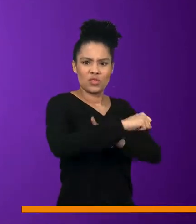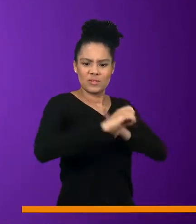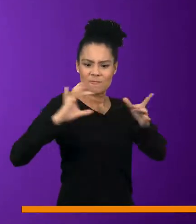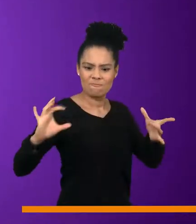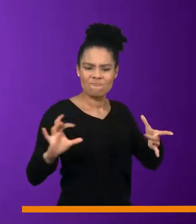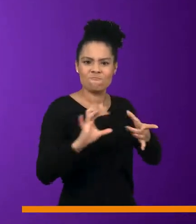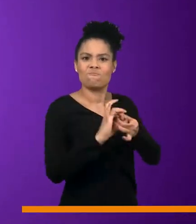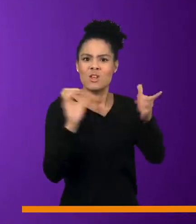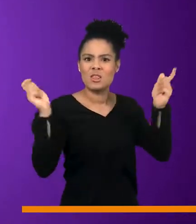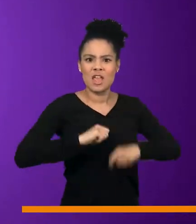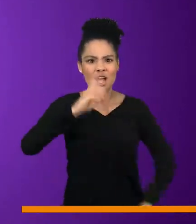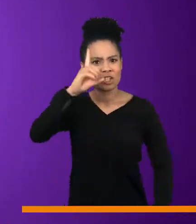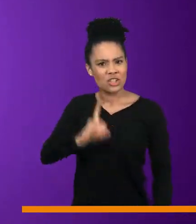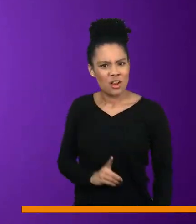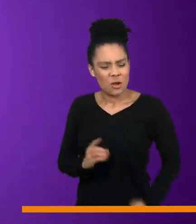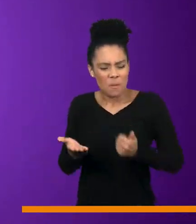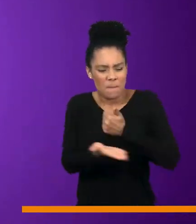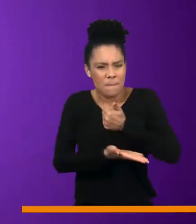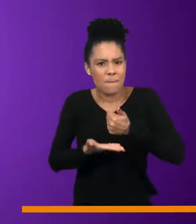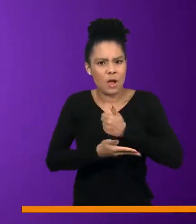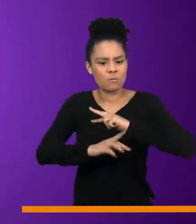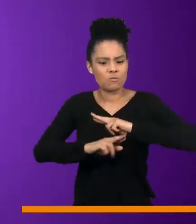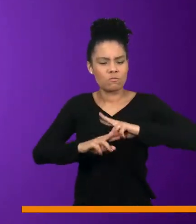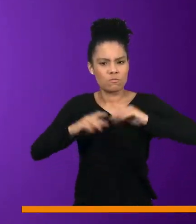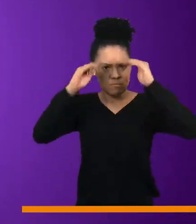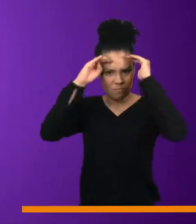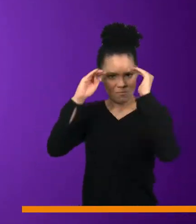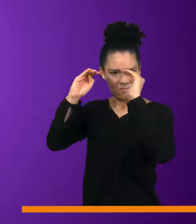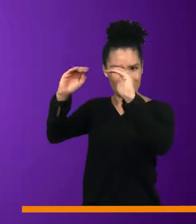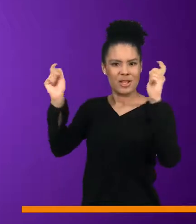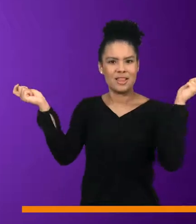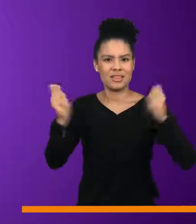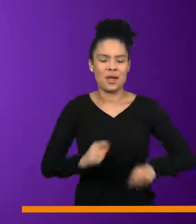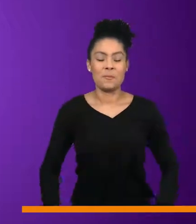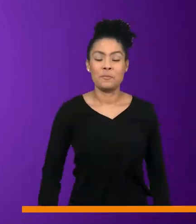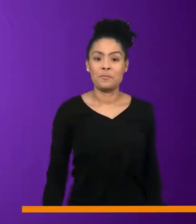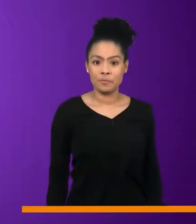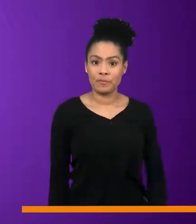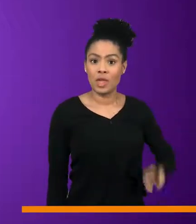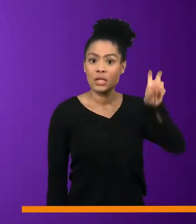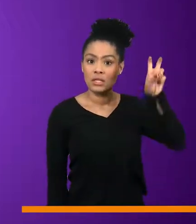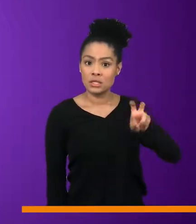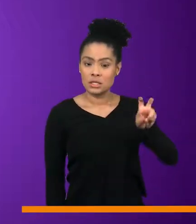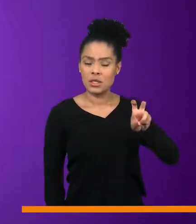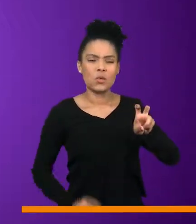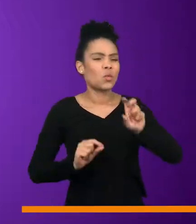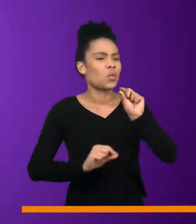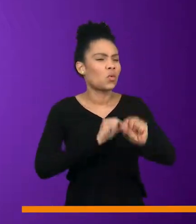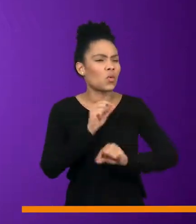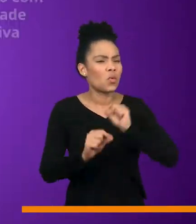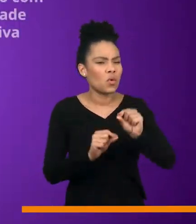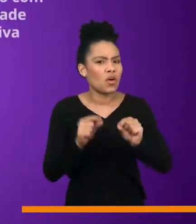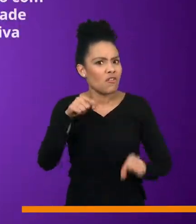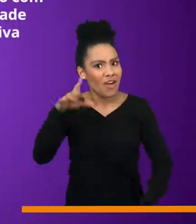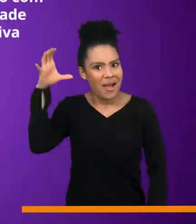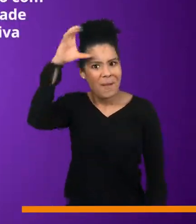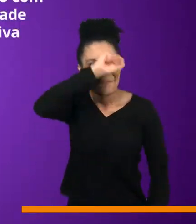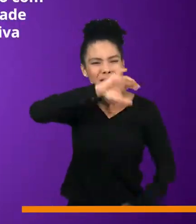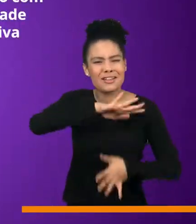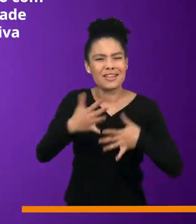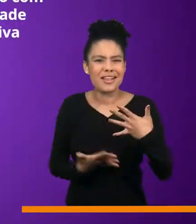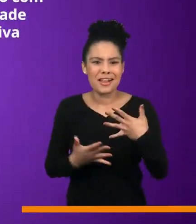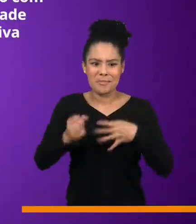garantir o cumprimento de todos os direitos básicos. Razão número 5 para você querer aprender libras. Você estará